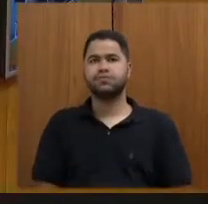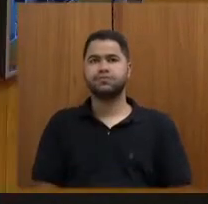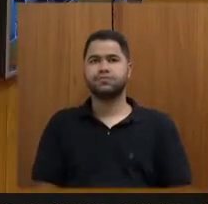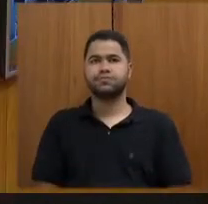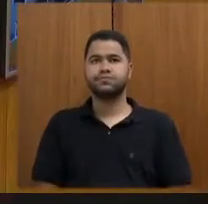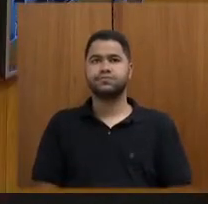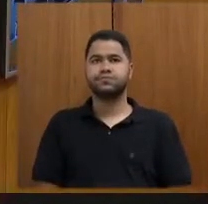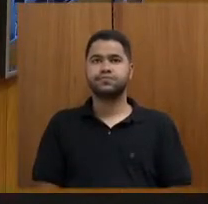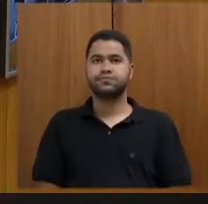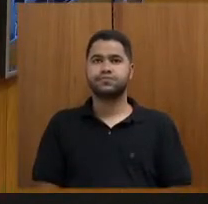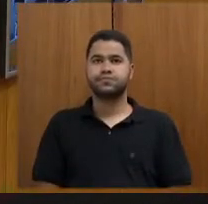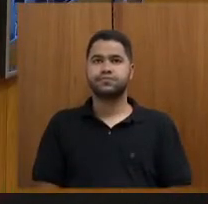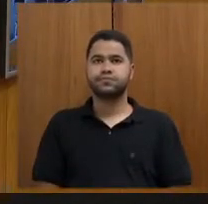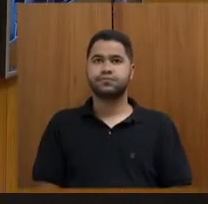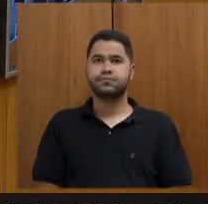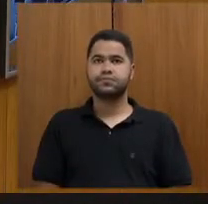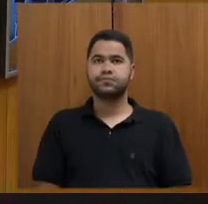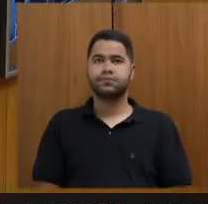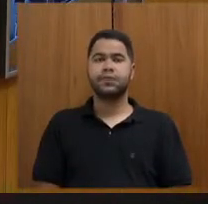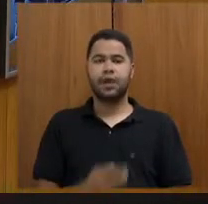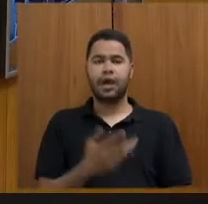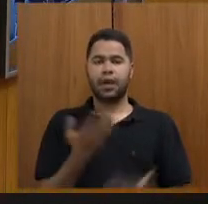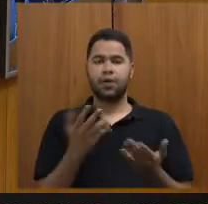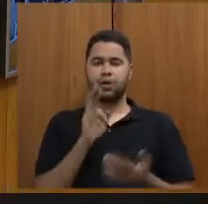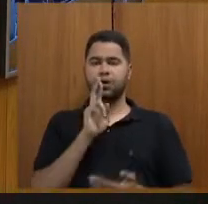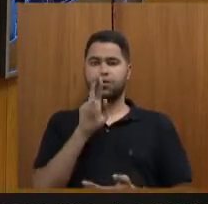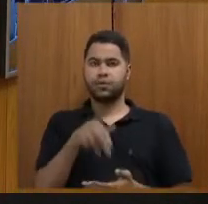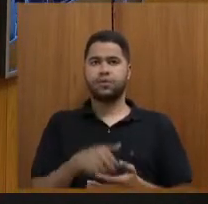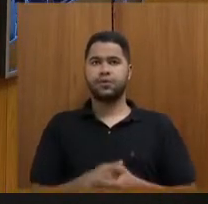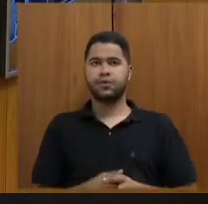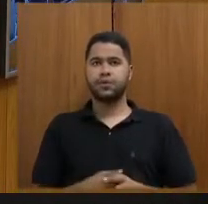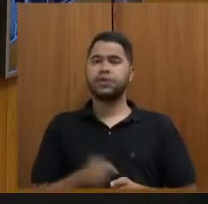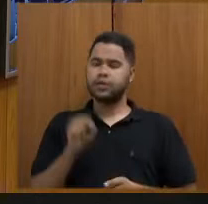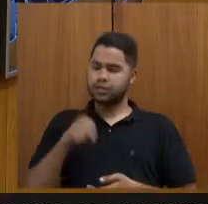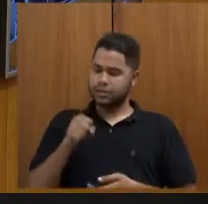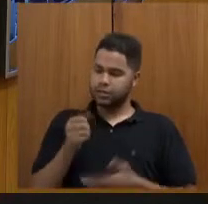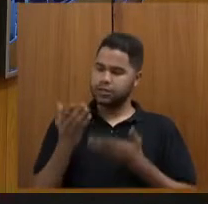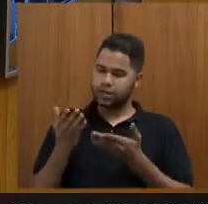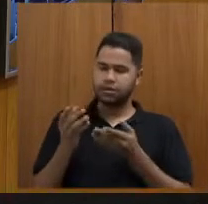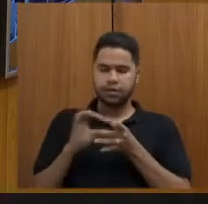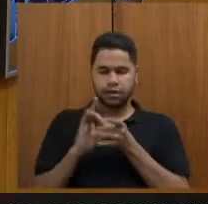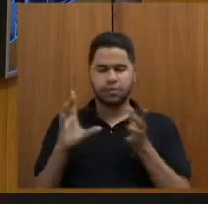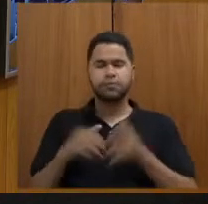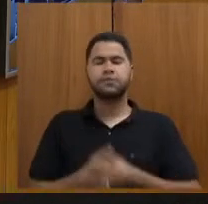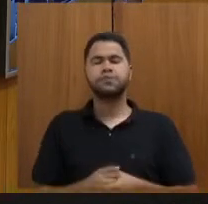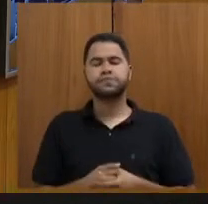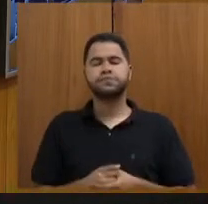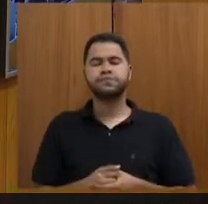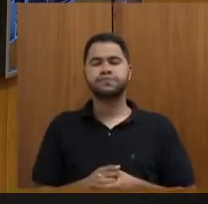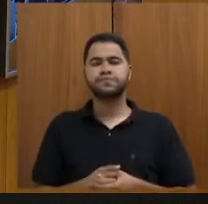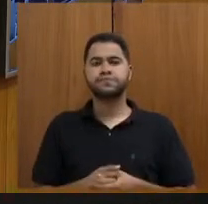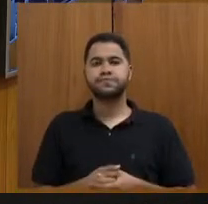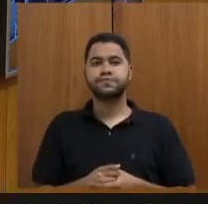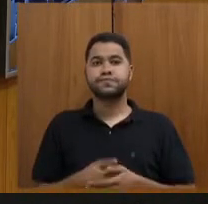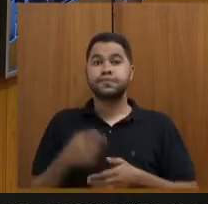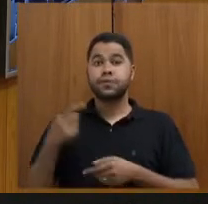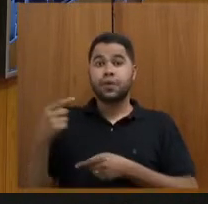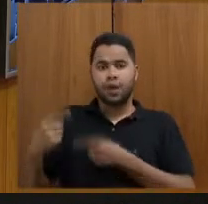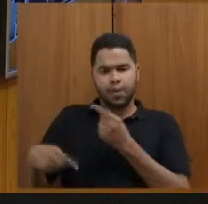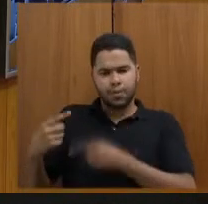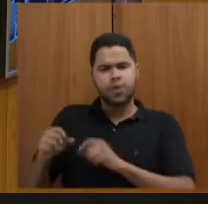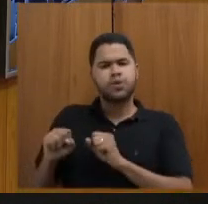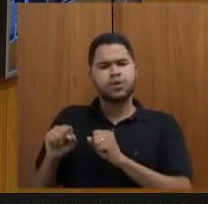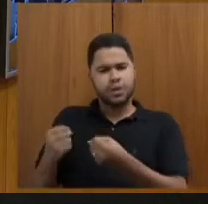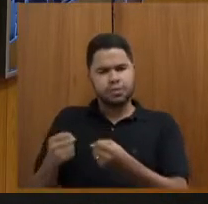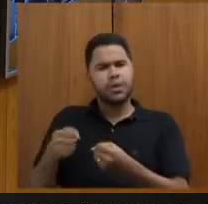Presidente, minha tréplica, né? Eu agradeço, sim, deputado, né? Roberto. Isso é uma política que nós defendemos